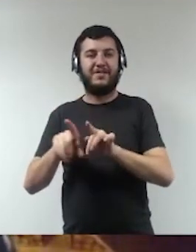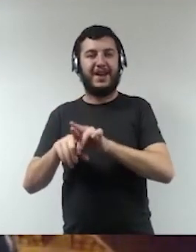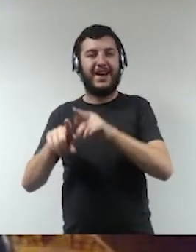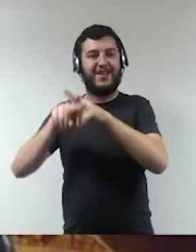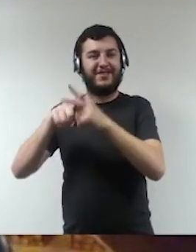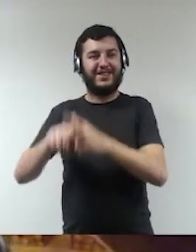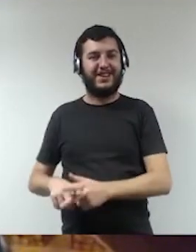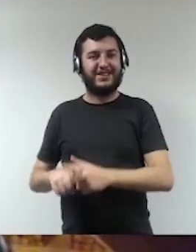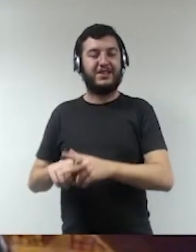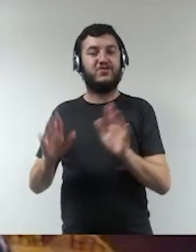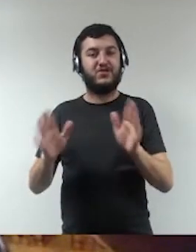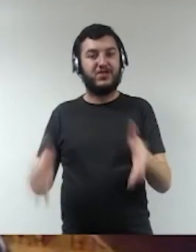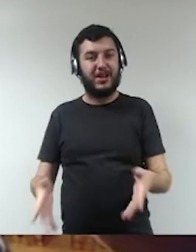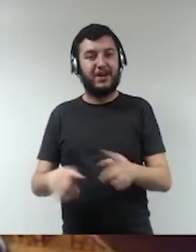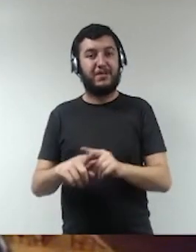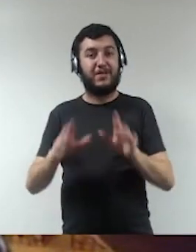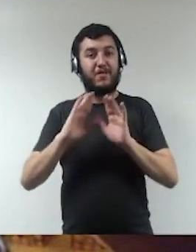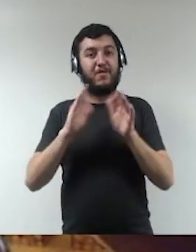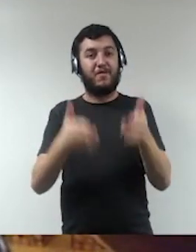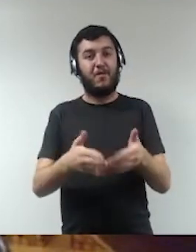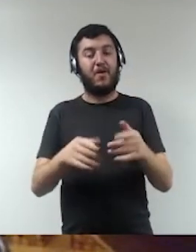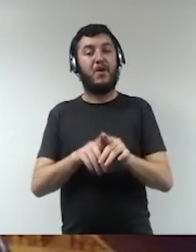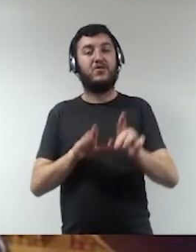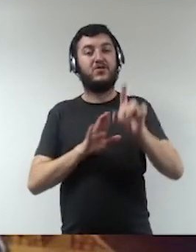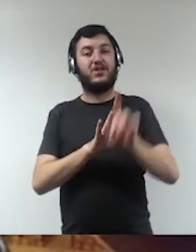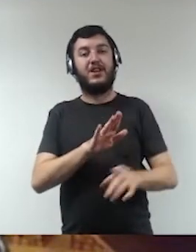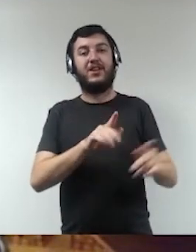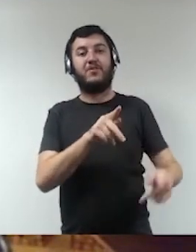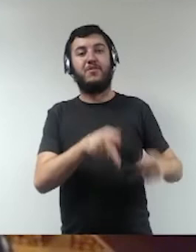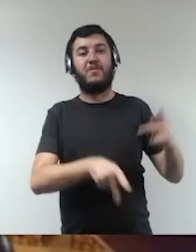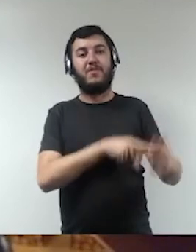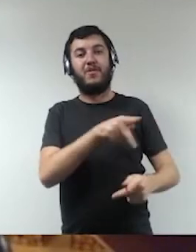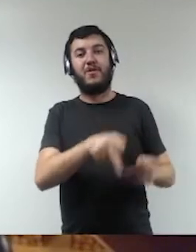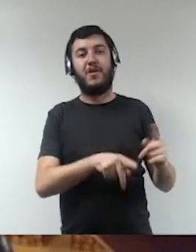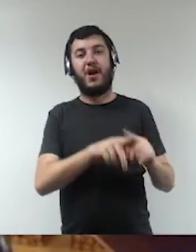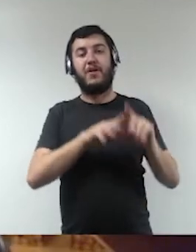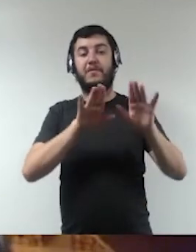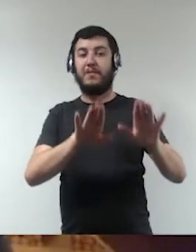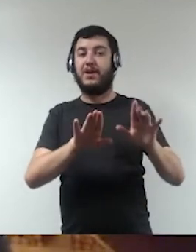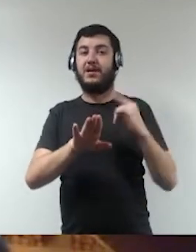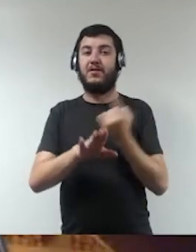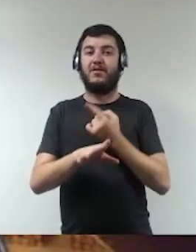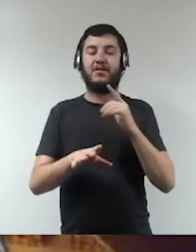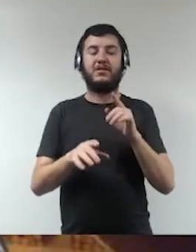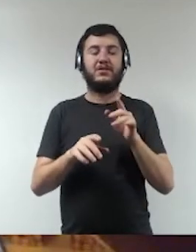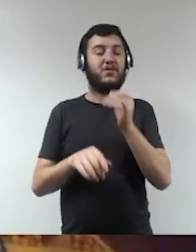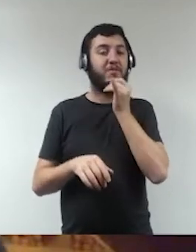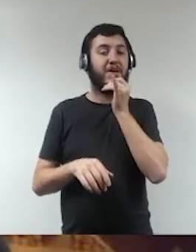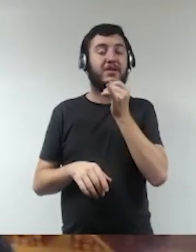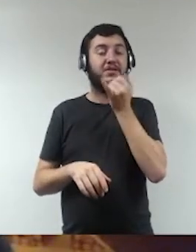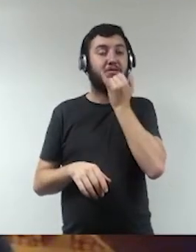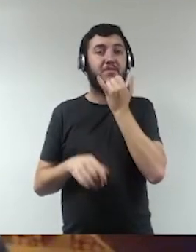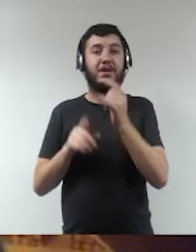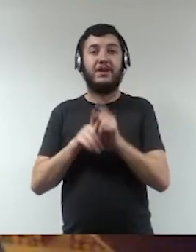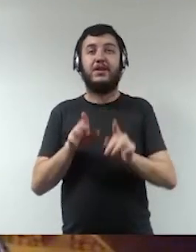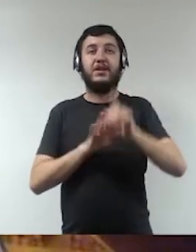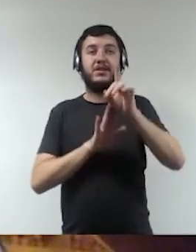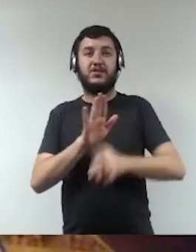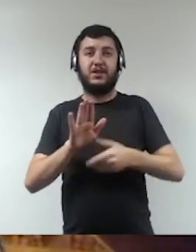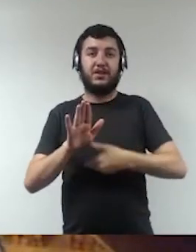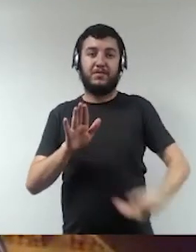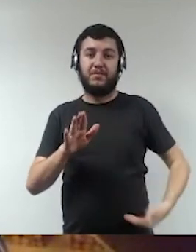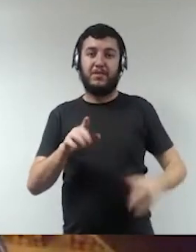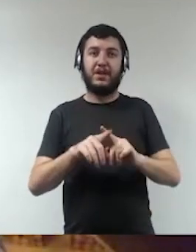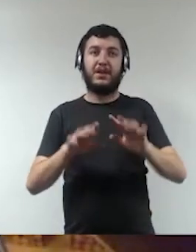mais voltada ao direito público, às decisões de direito público, mas, por outro lado, se a gente perceber essa lei aliada a